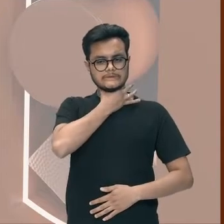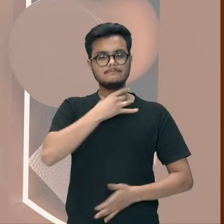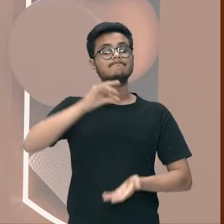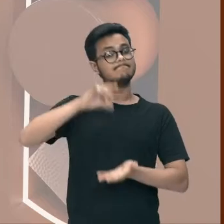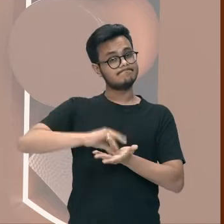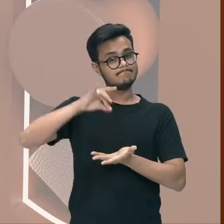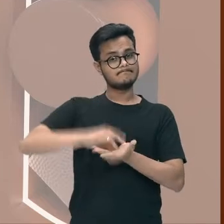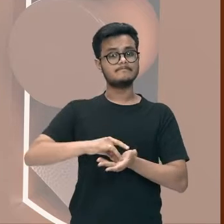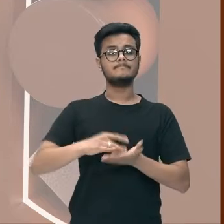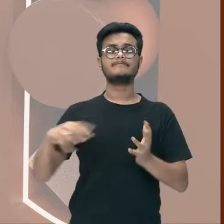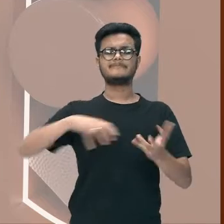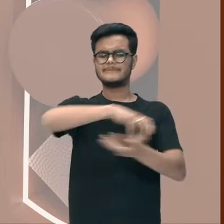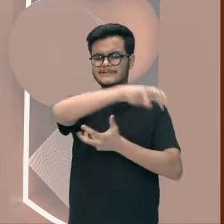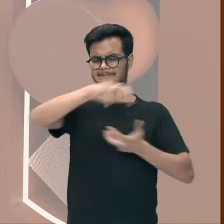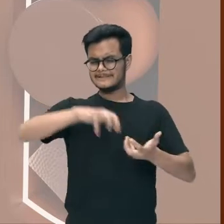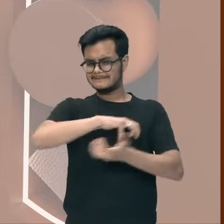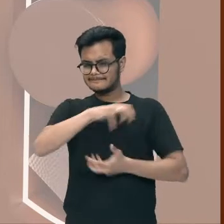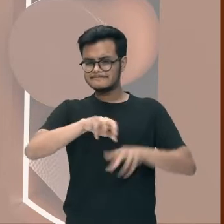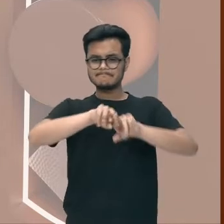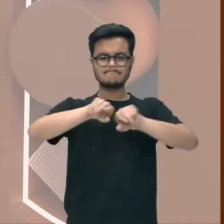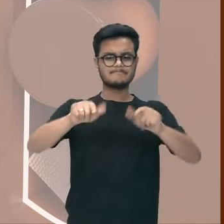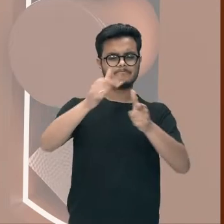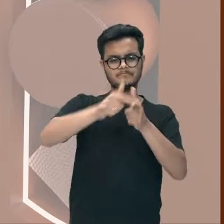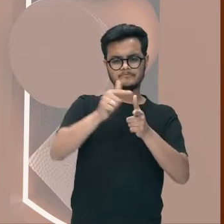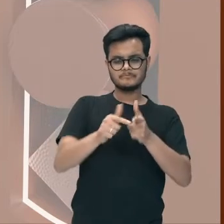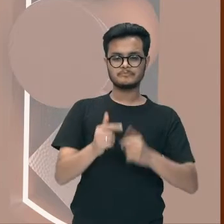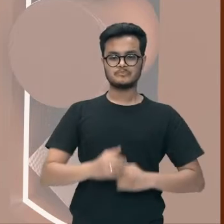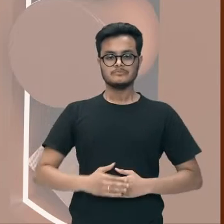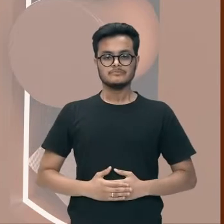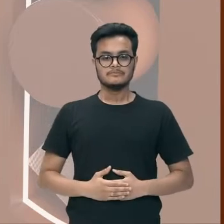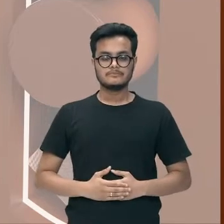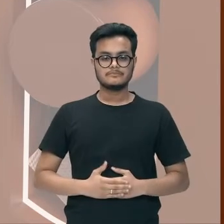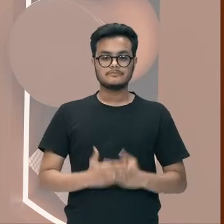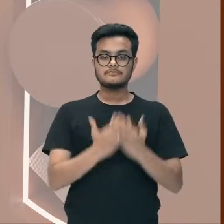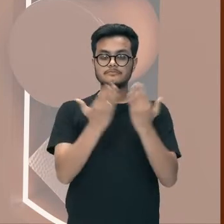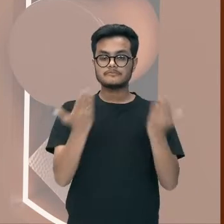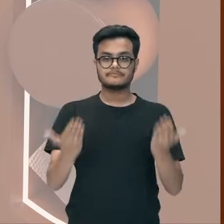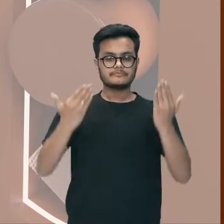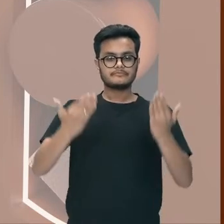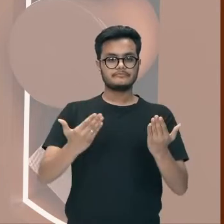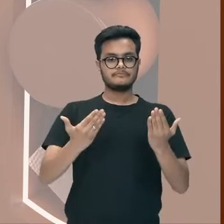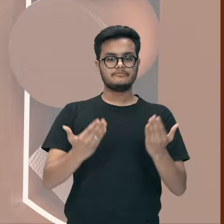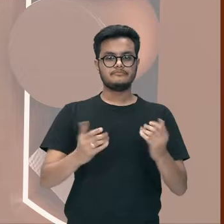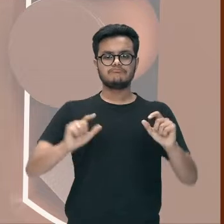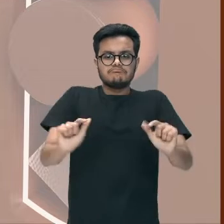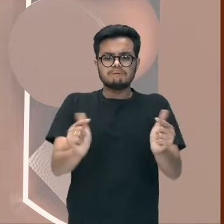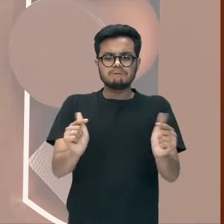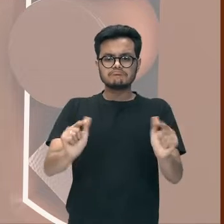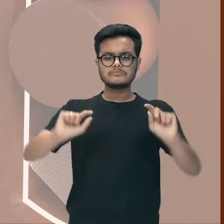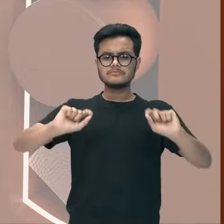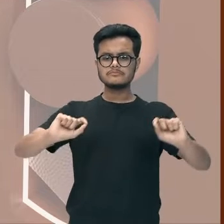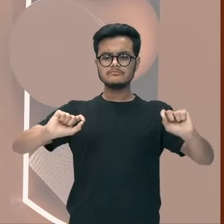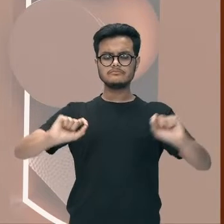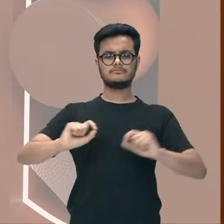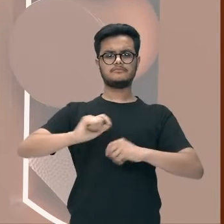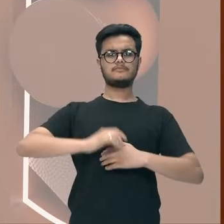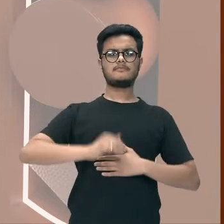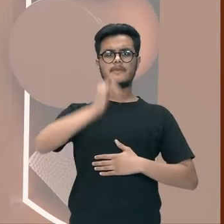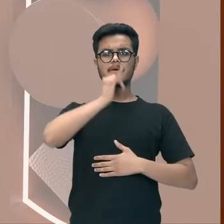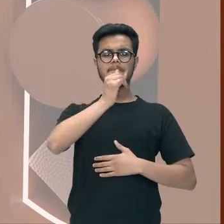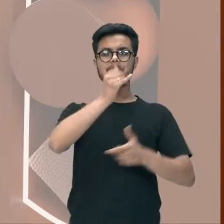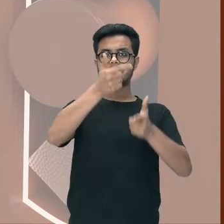verdadeira balbúrdia, né, de revoltas e agitações. Não conseguindo resolver o